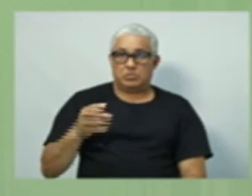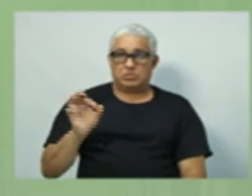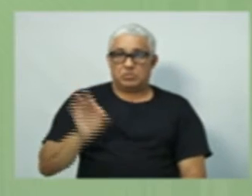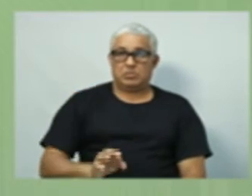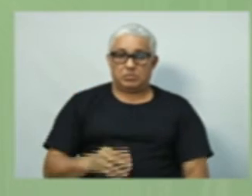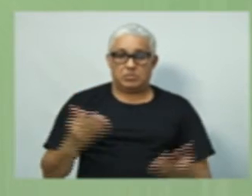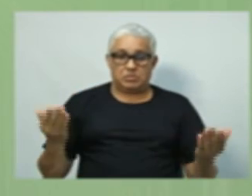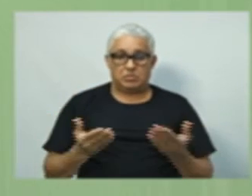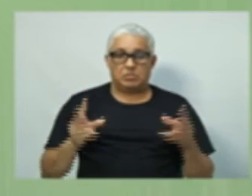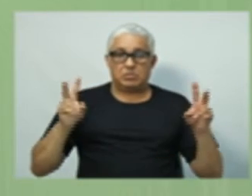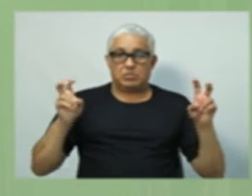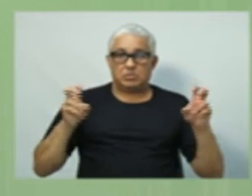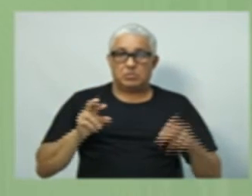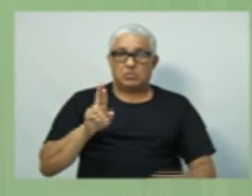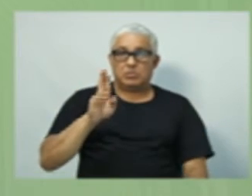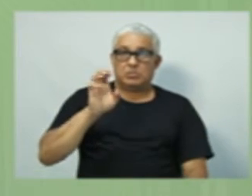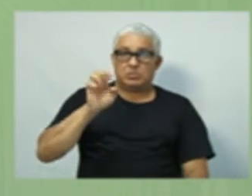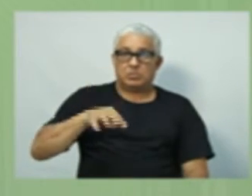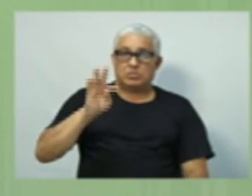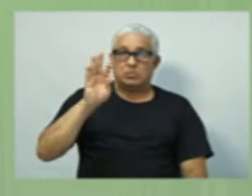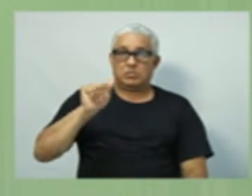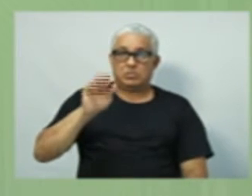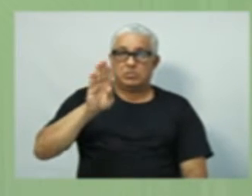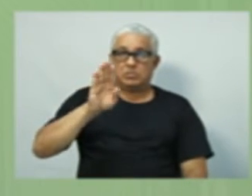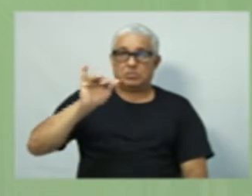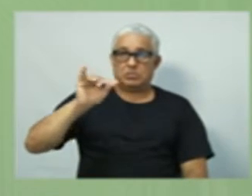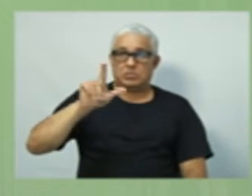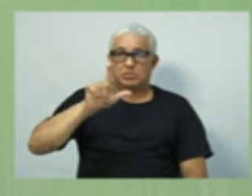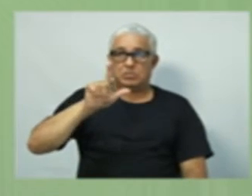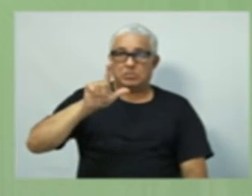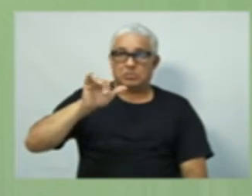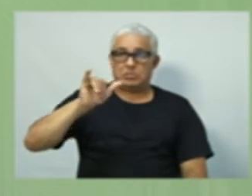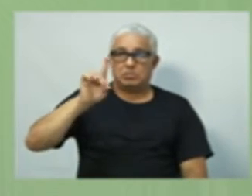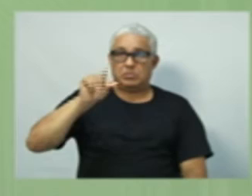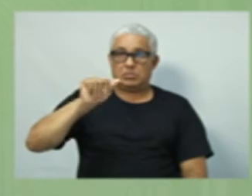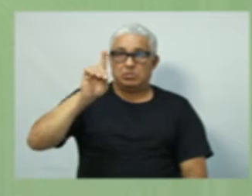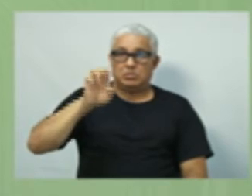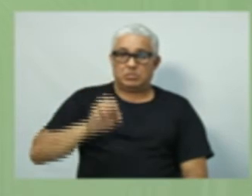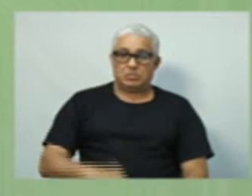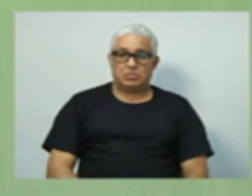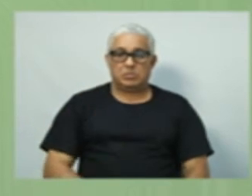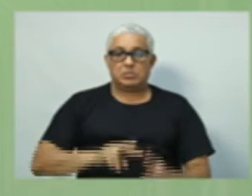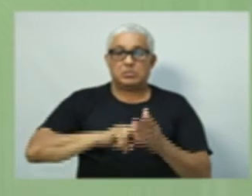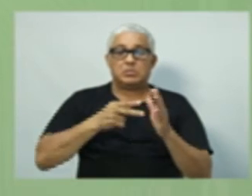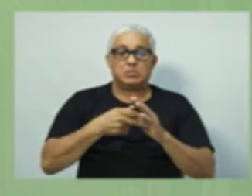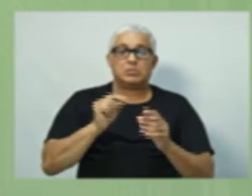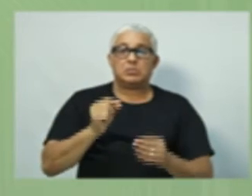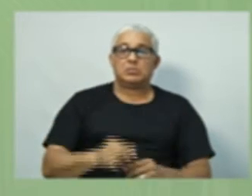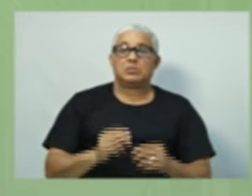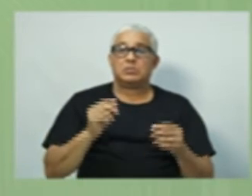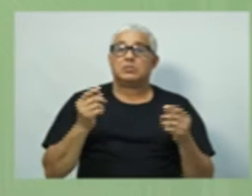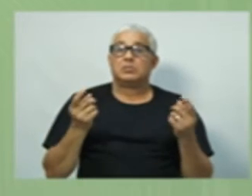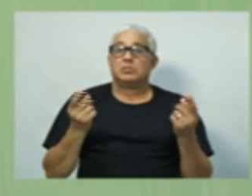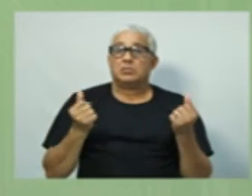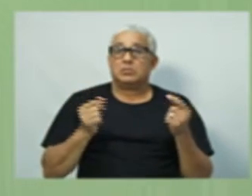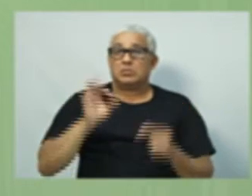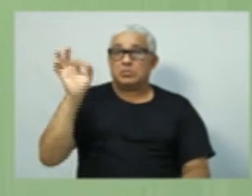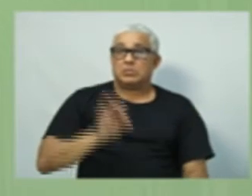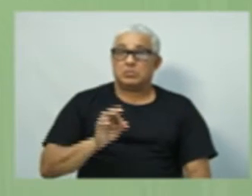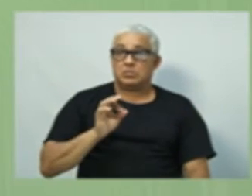vamos falar agora sobre rentabilidade esses índices indicam o percentual da renda que a empresa está obtendo